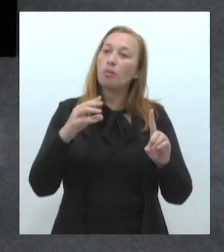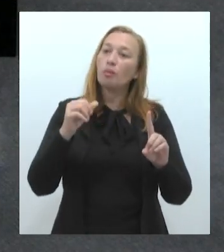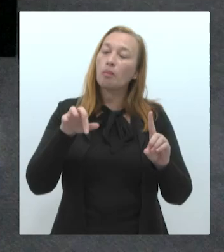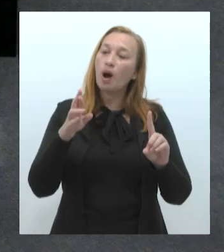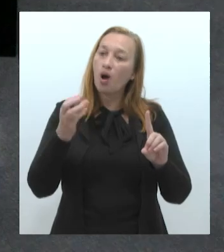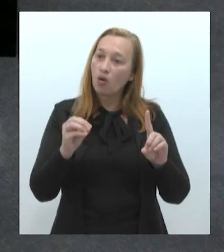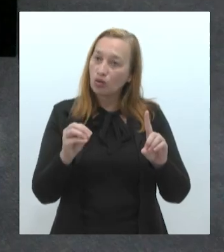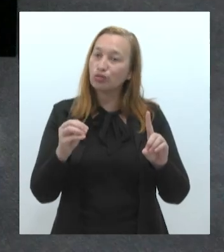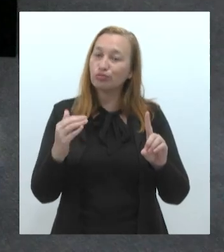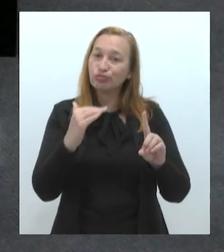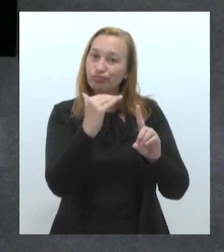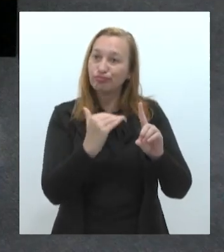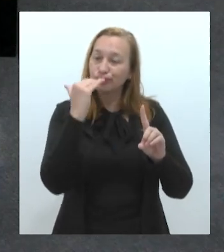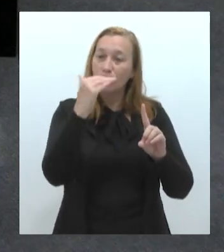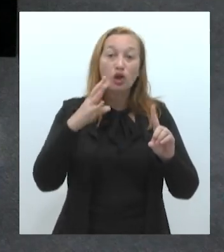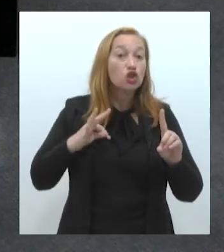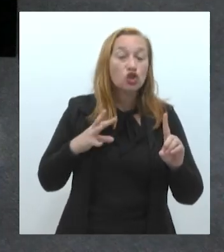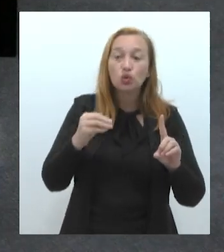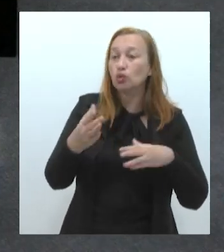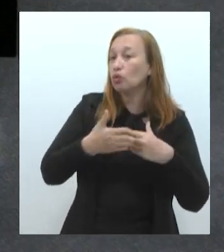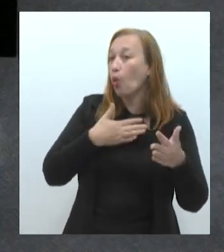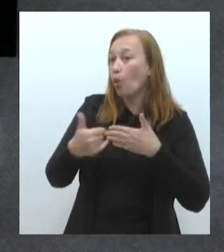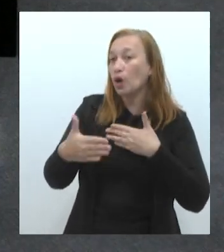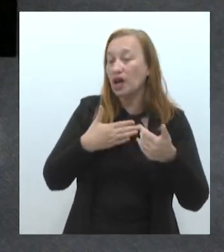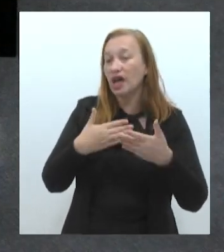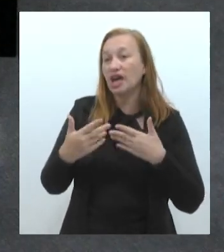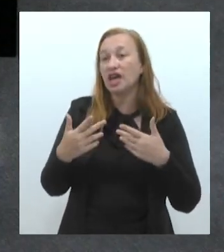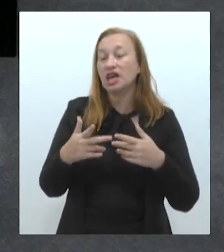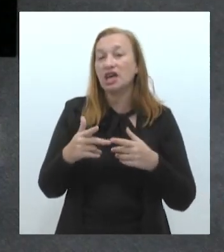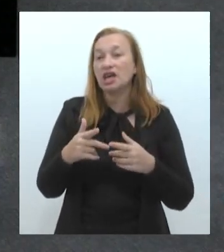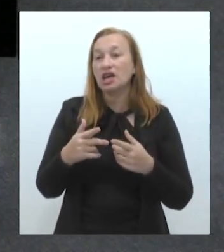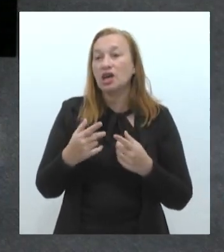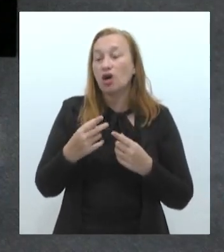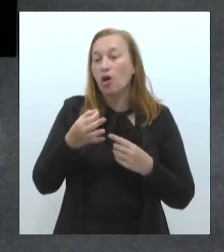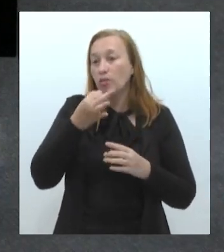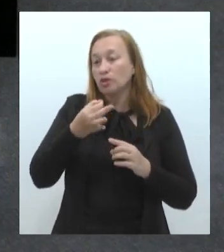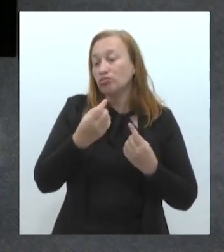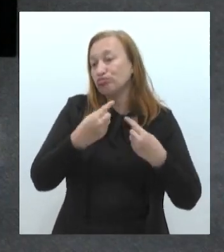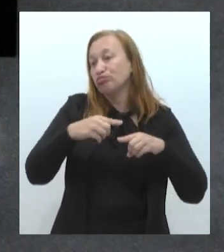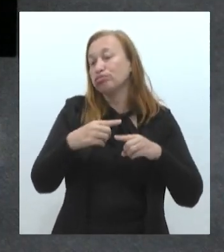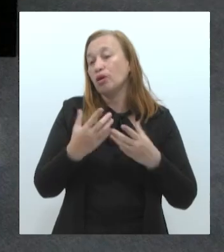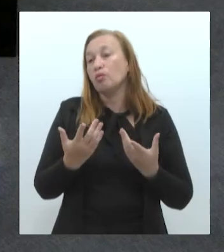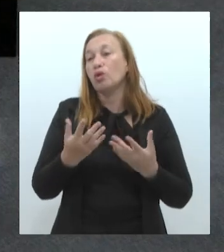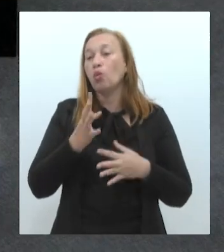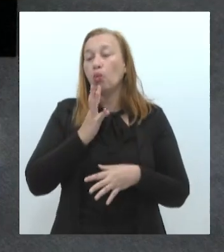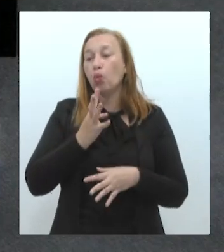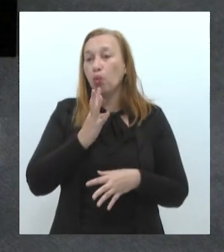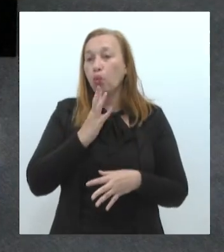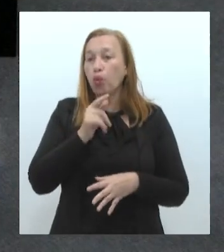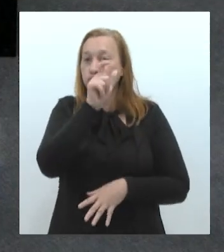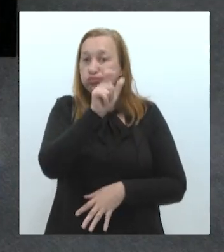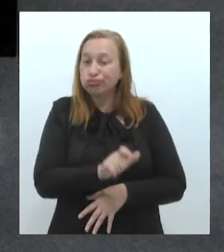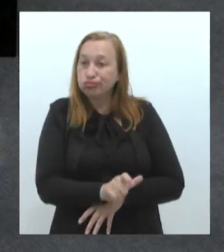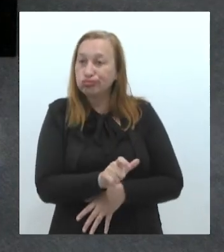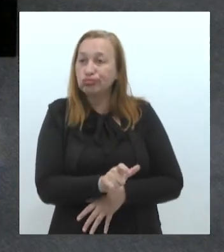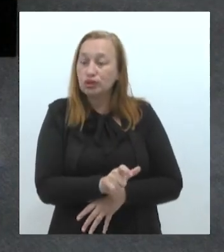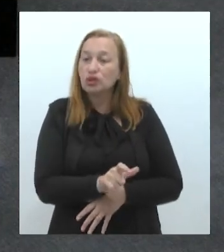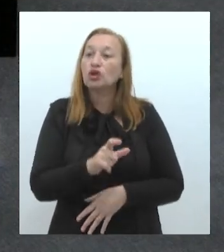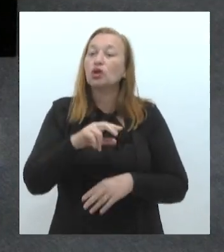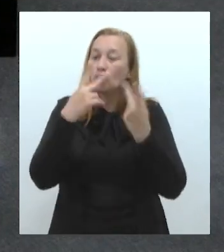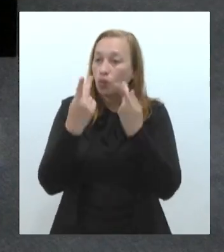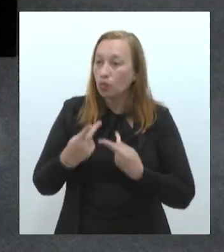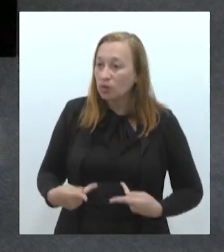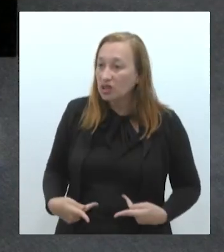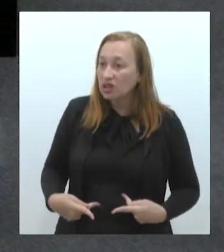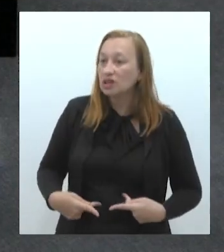ficando acima de toda e qualquer divergência pelo reconhecimento da grande pessoa